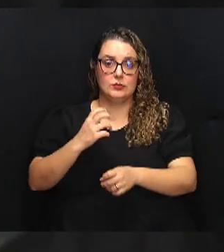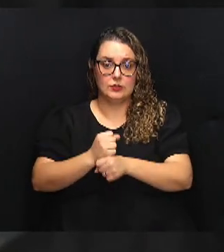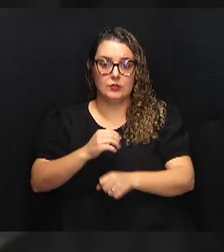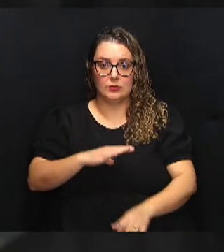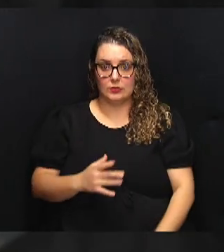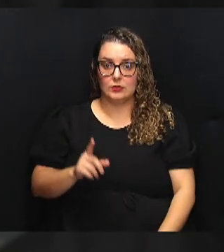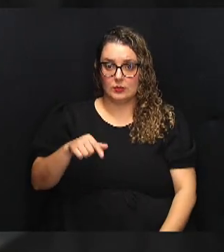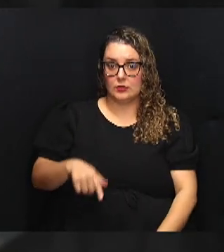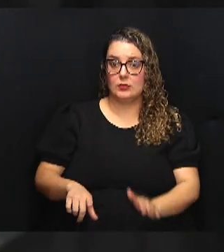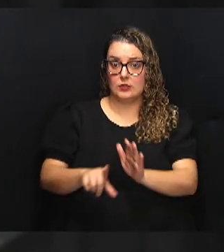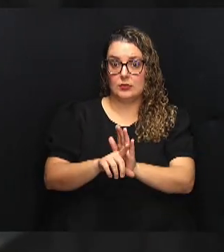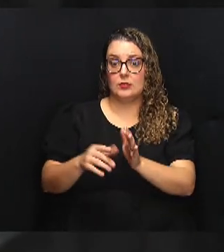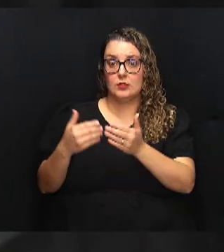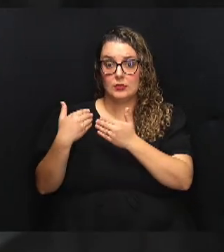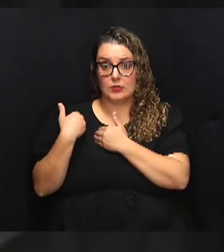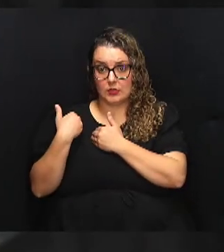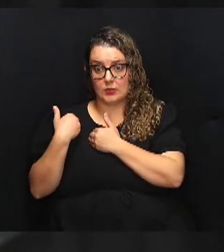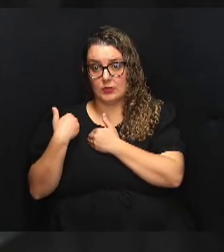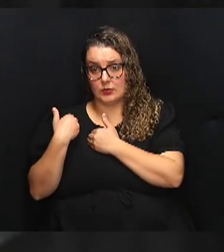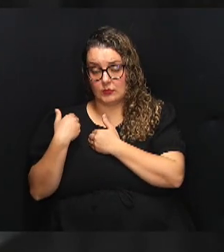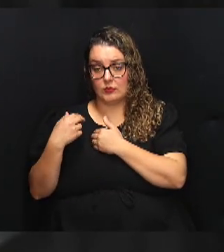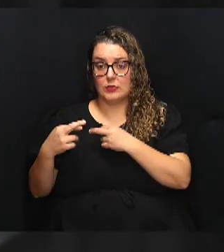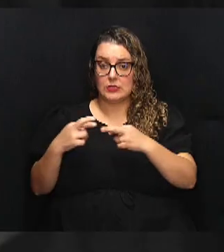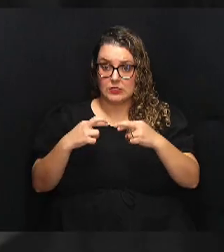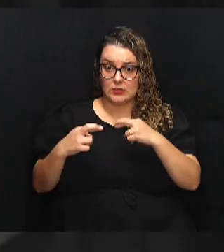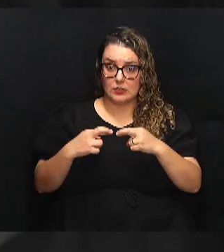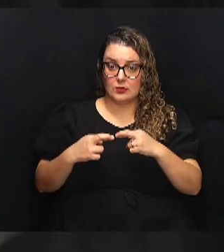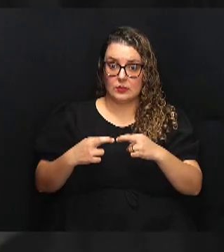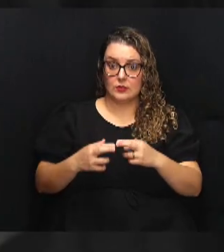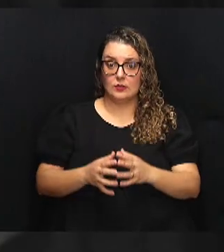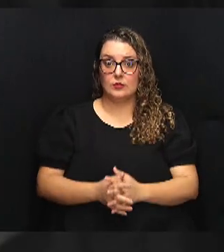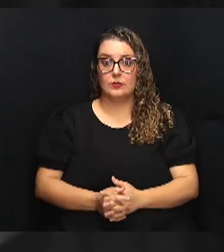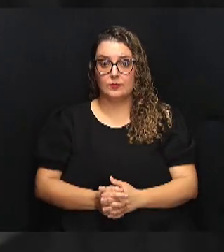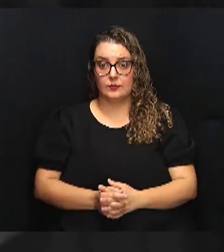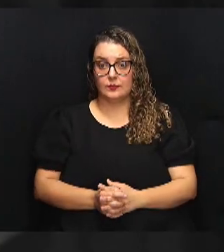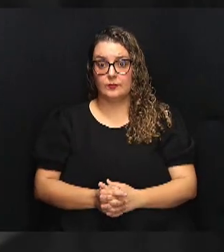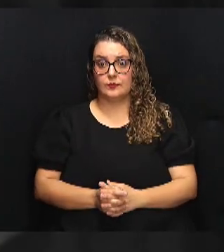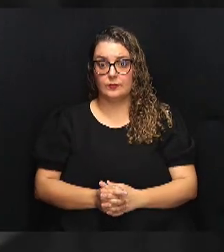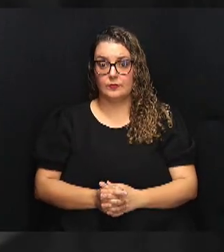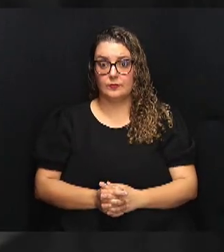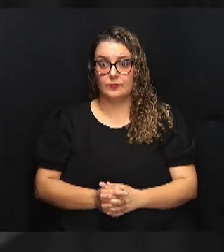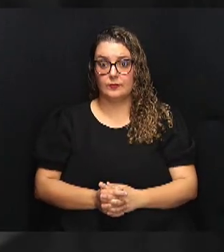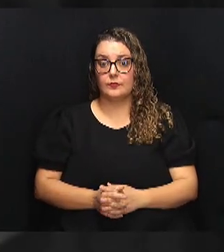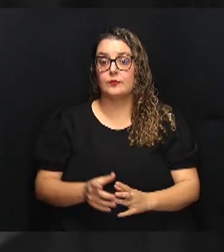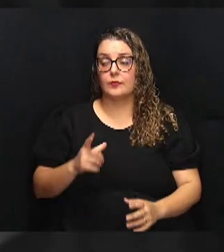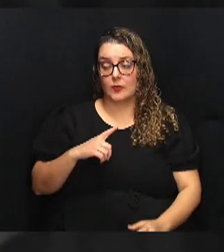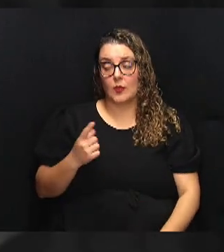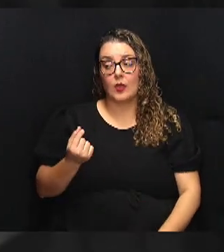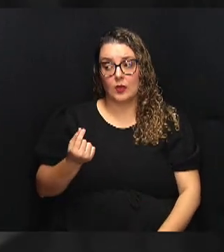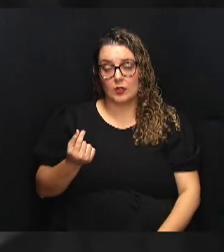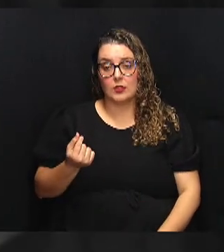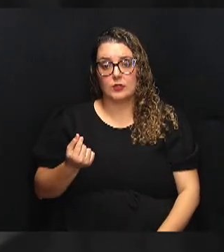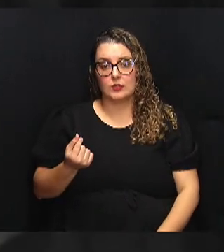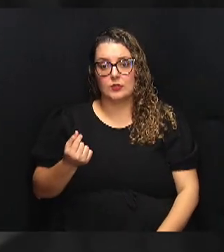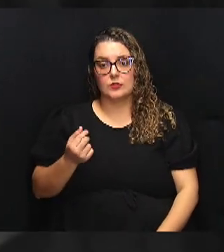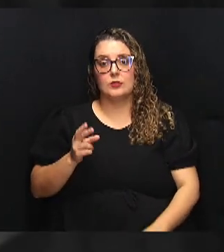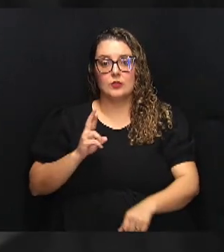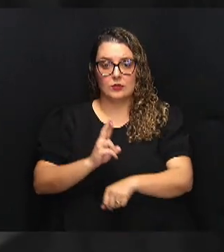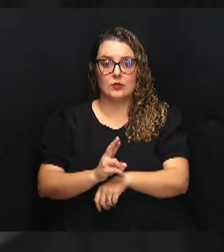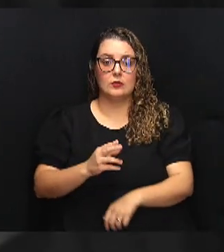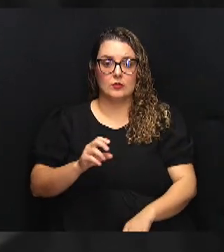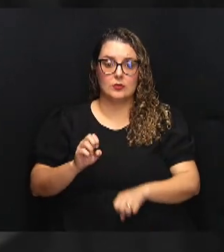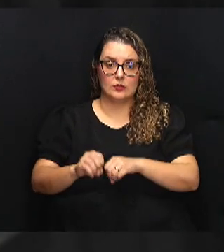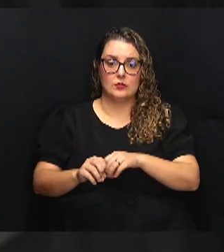Lei de Responsabilidade Fiscal. Então tem bastante verba na educação. E